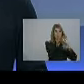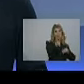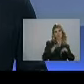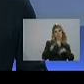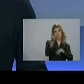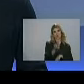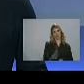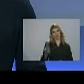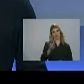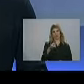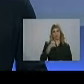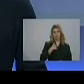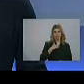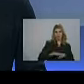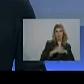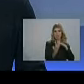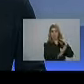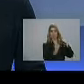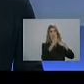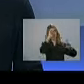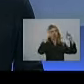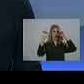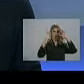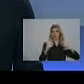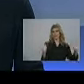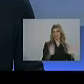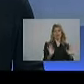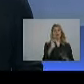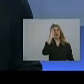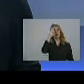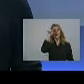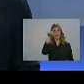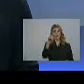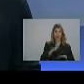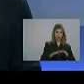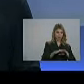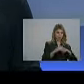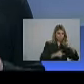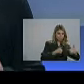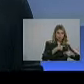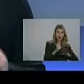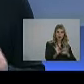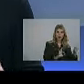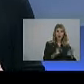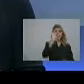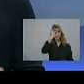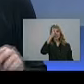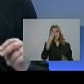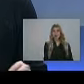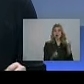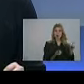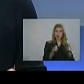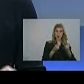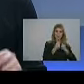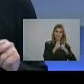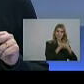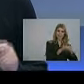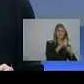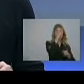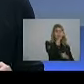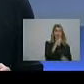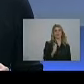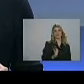usuário, não vão ser os empresários de ônibus. Vamos começar colocando ordem na casa. Quem tem que definir o transporte é aquele que